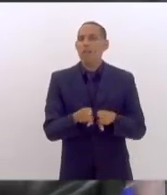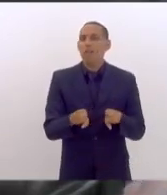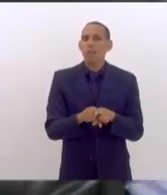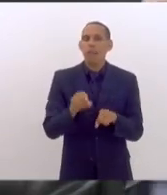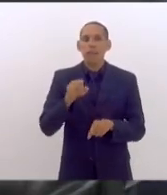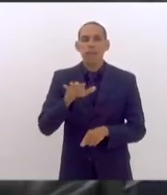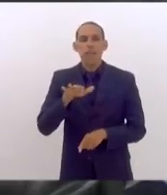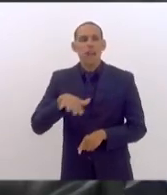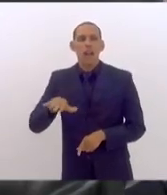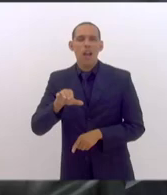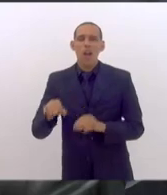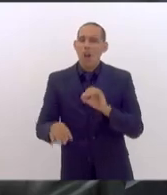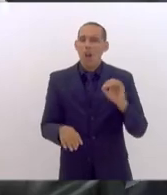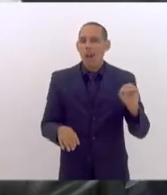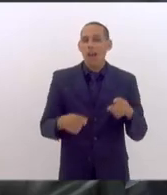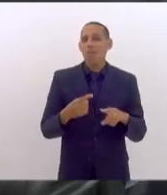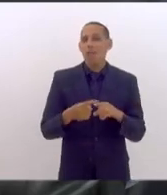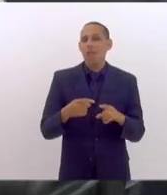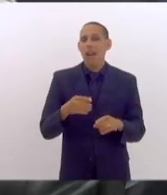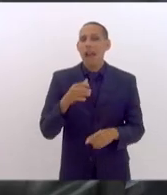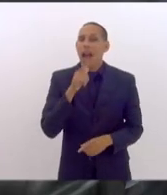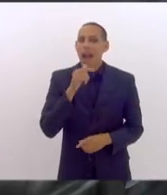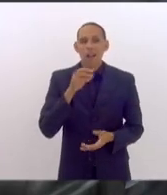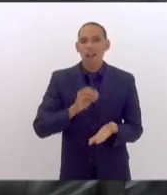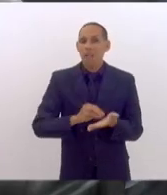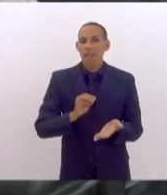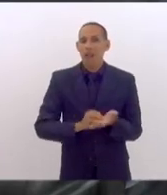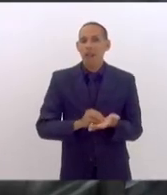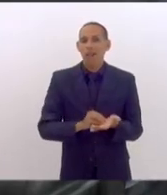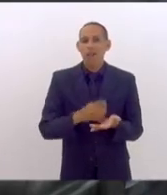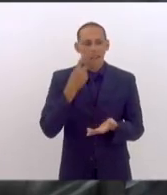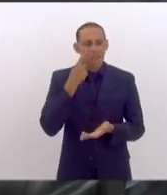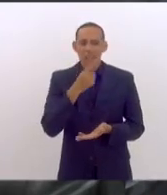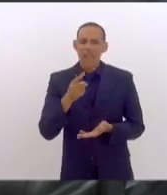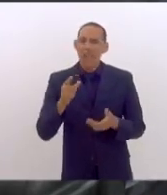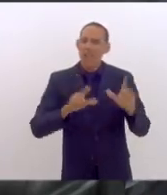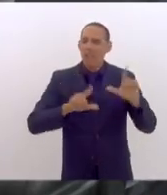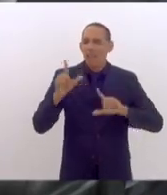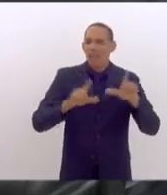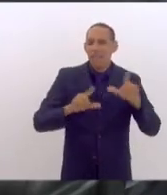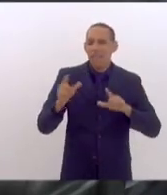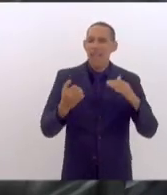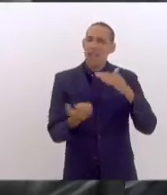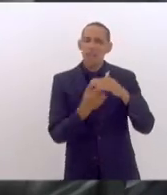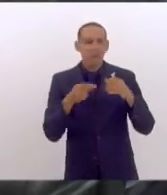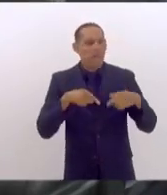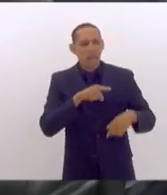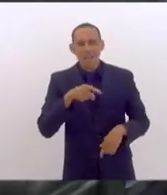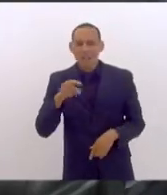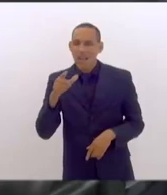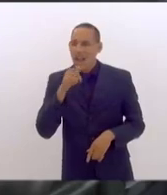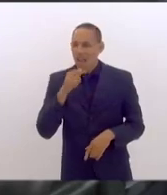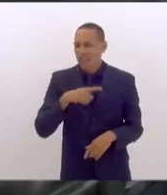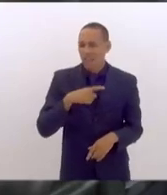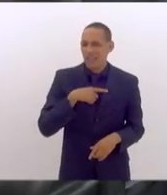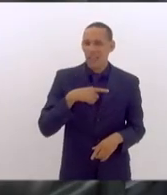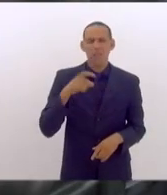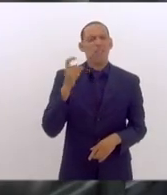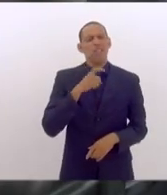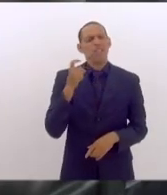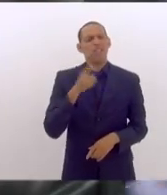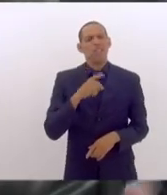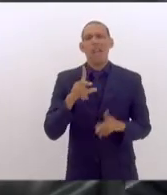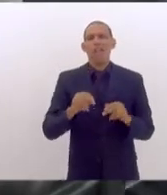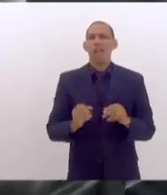aquilo que passa na televisão aquele ali é folclore que aparece a empresa aparece a água aparecer logo com sucesso um chafariz